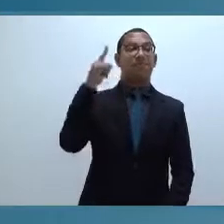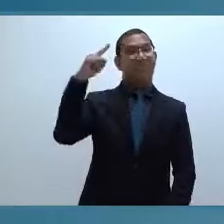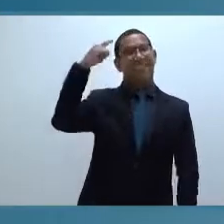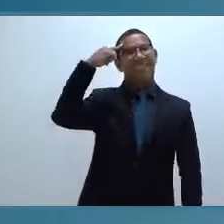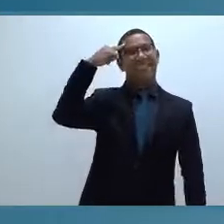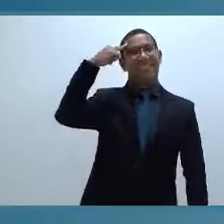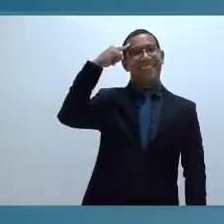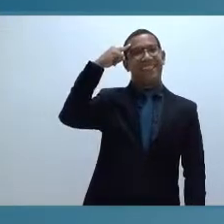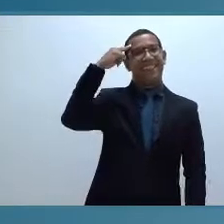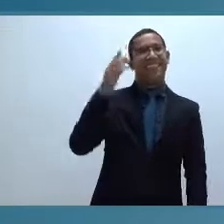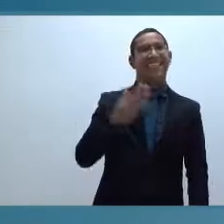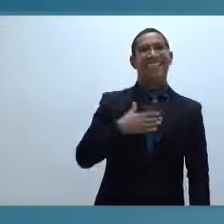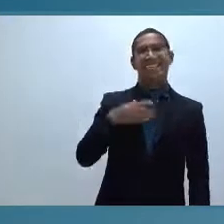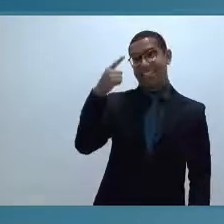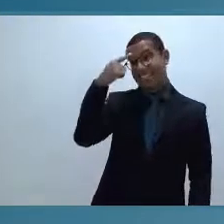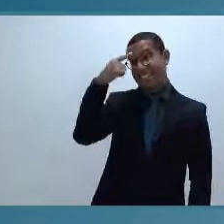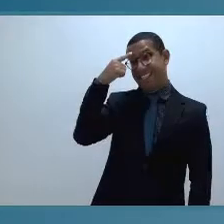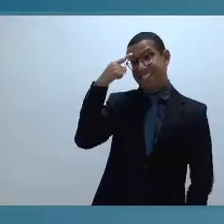Depois, esqueci.